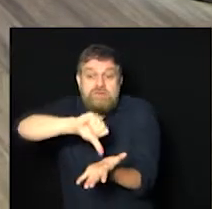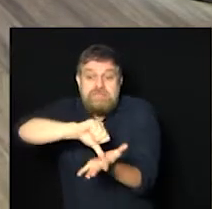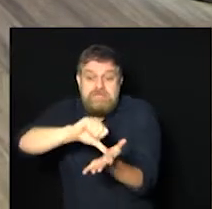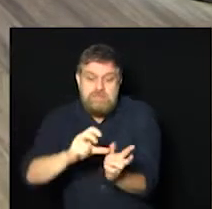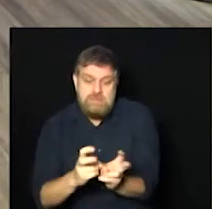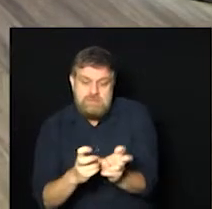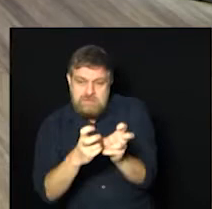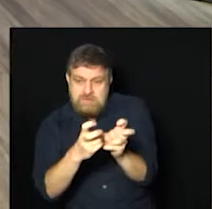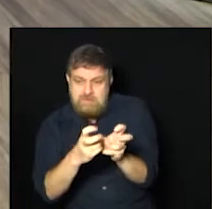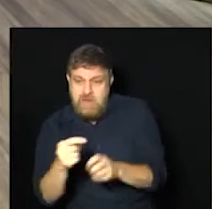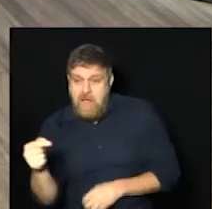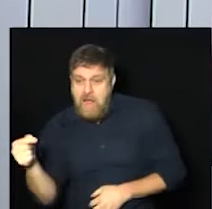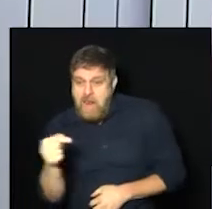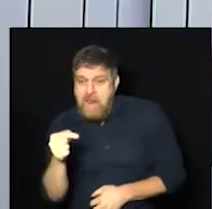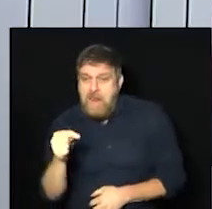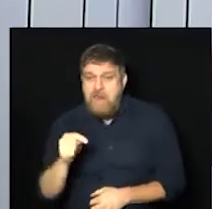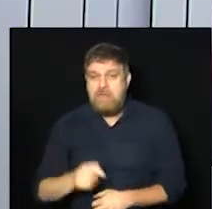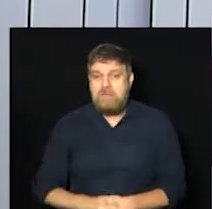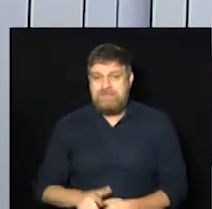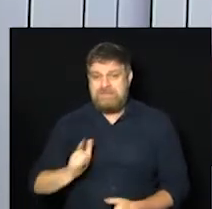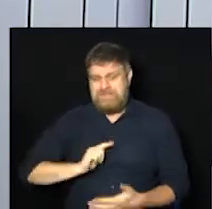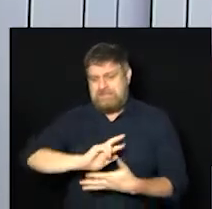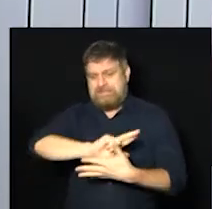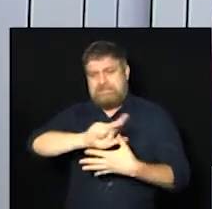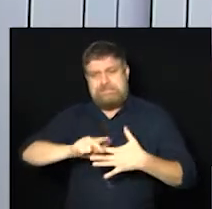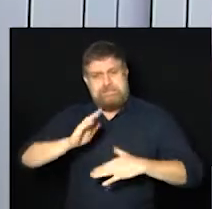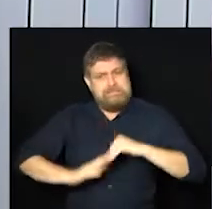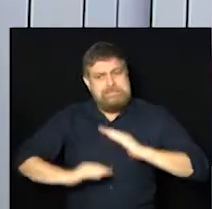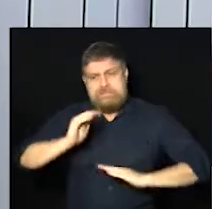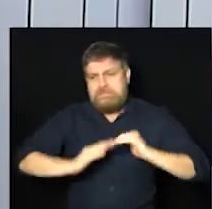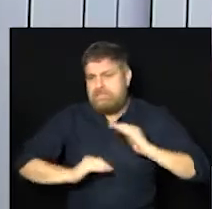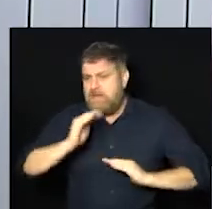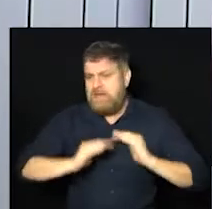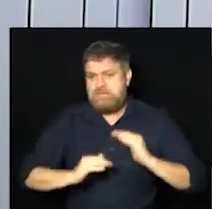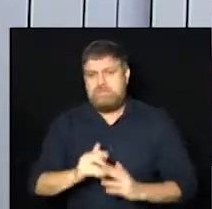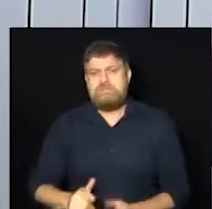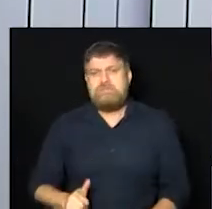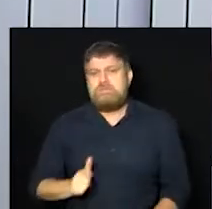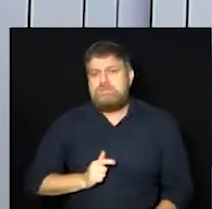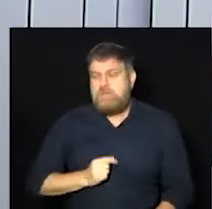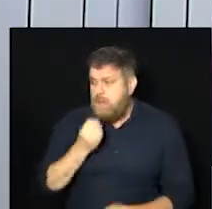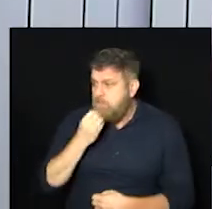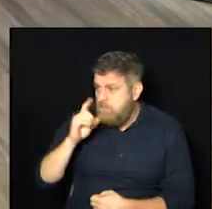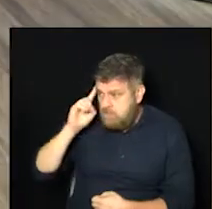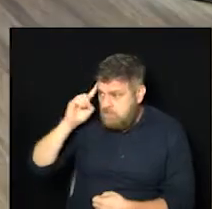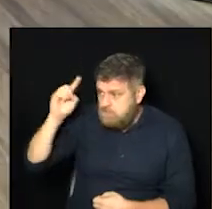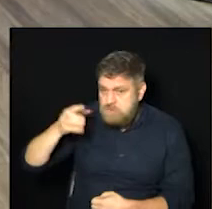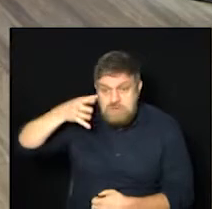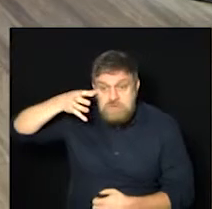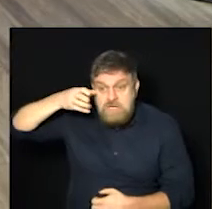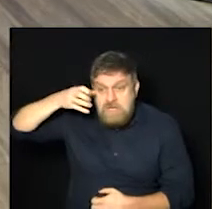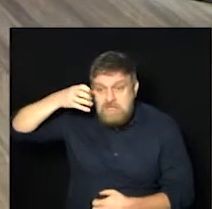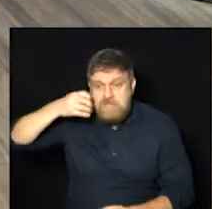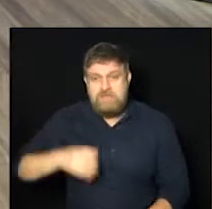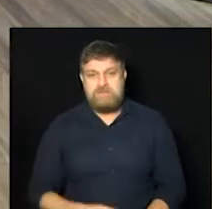e onde está acontecendo diversas ações por aí. Bom dia, André.